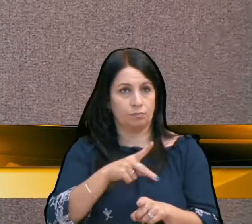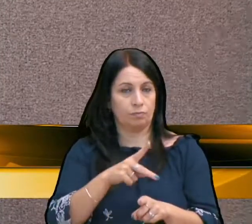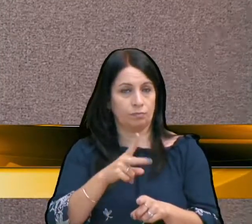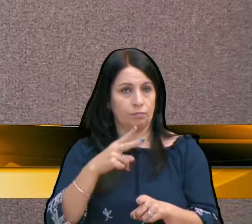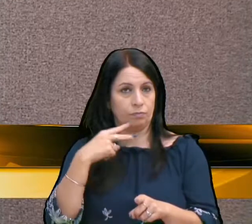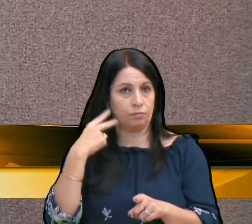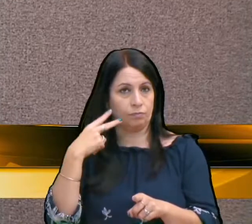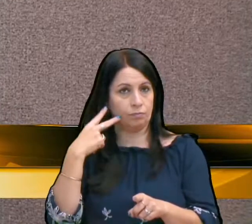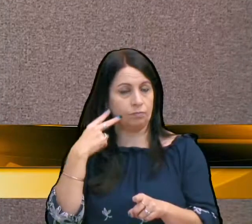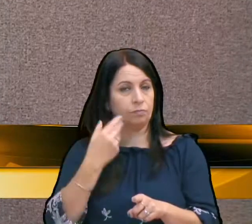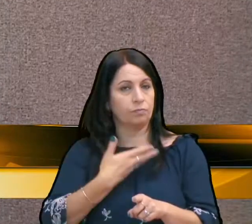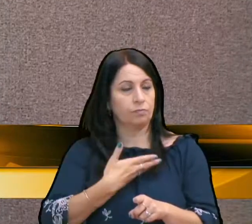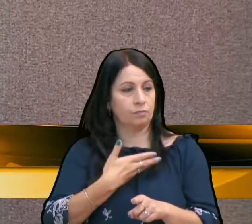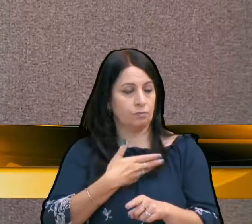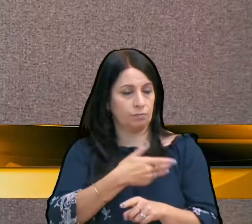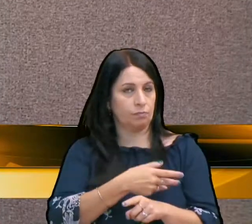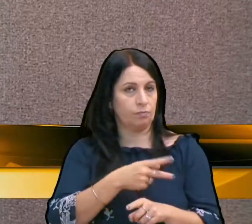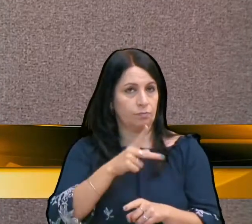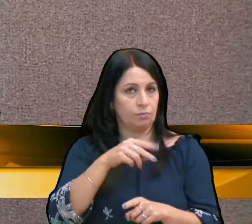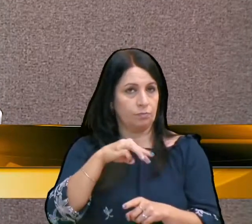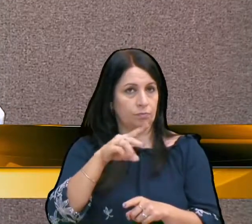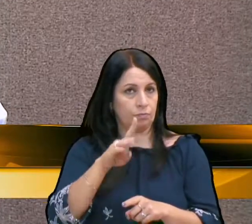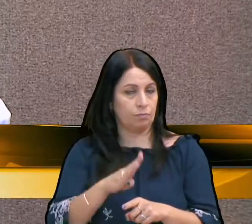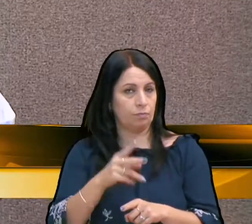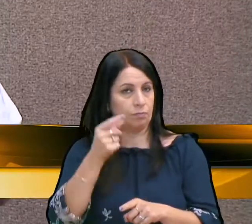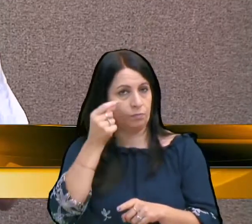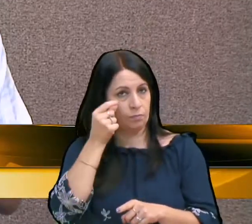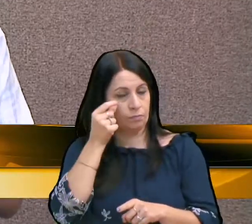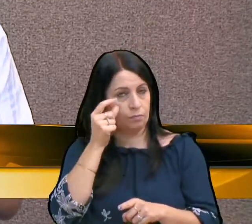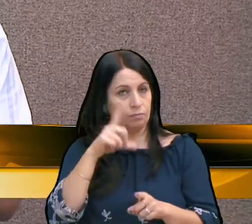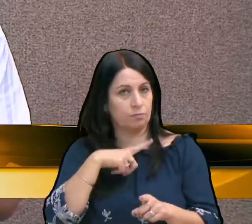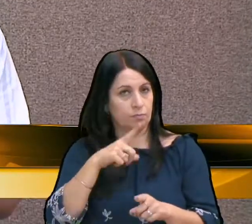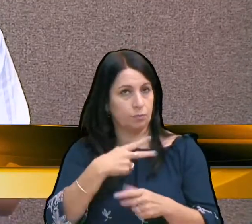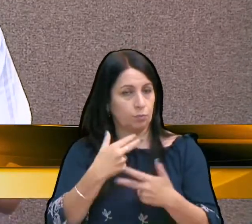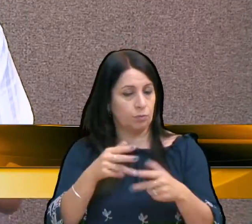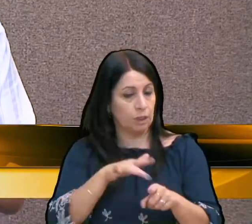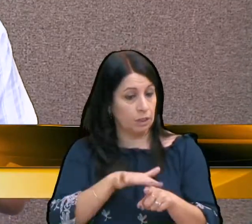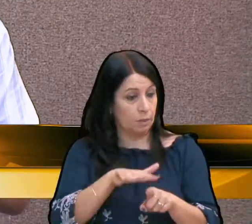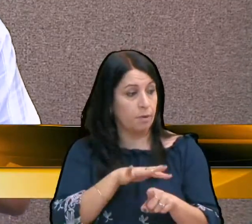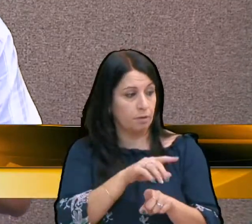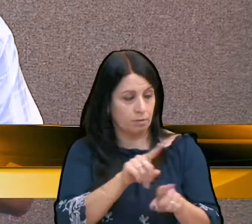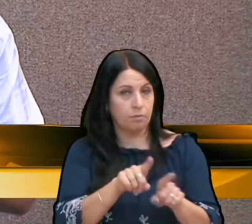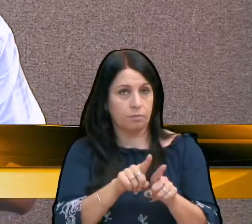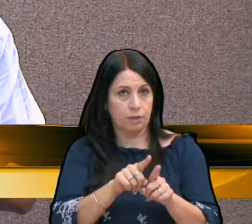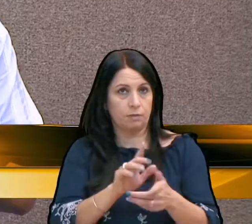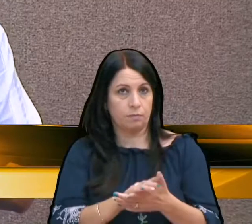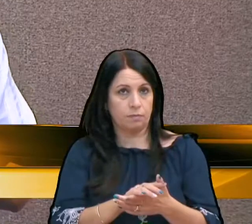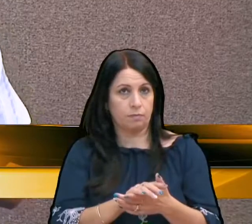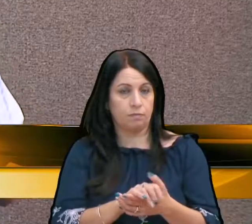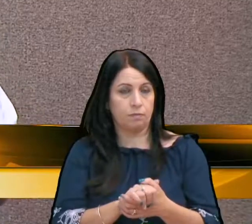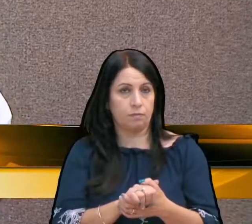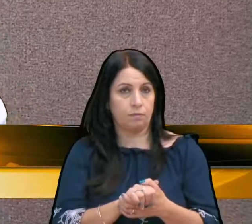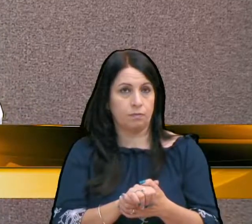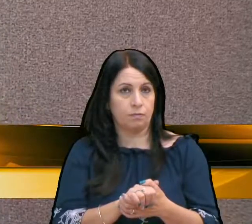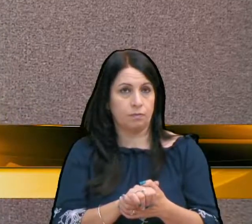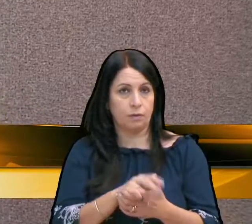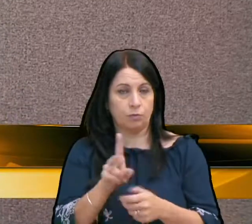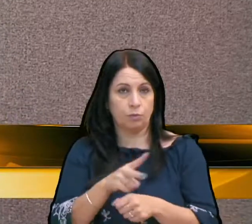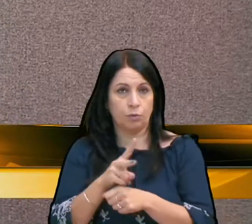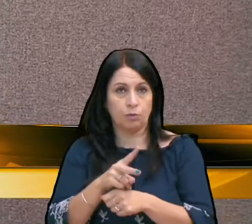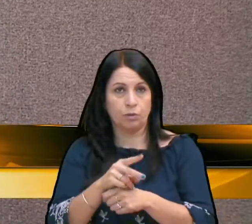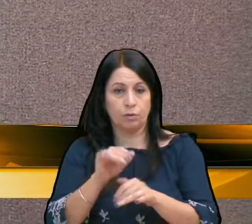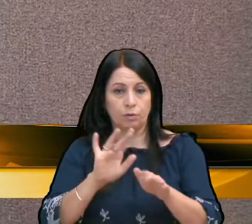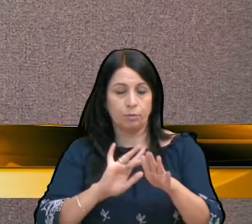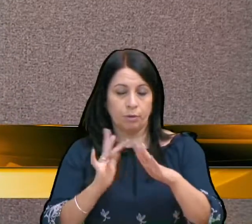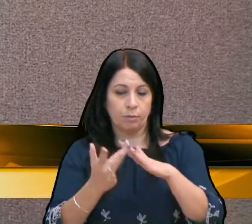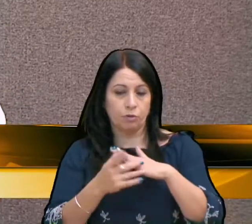o colega e amigo do PMDB, vereador Paulo Périco. Temos aí muitas demandas, vereador, inclusive nós falamos quando fomos procurados pela mídia, que